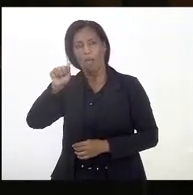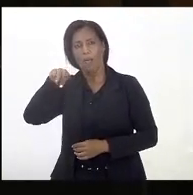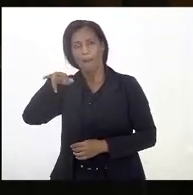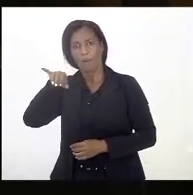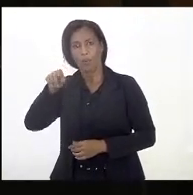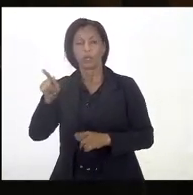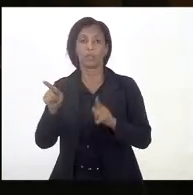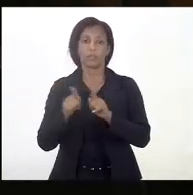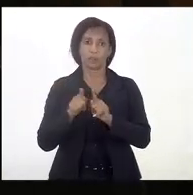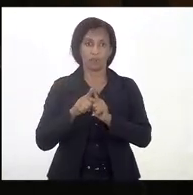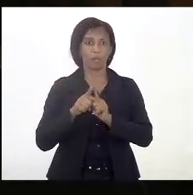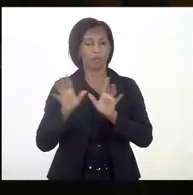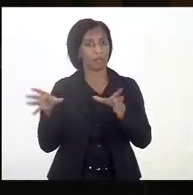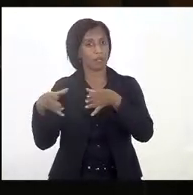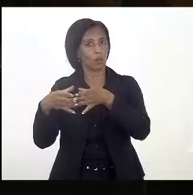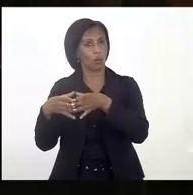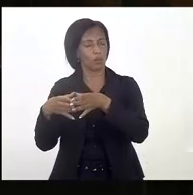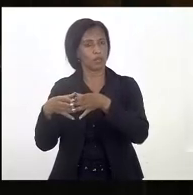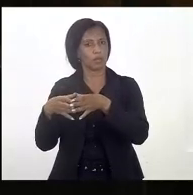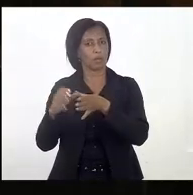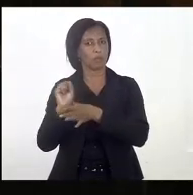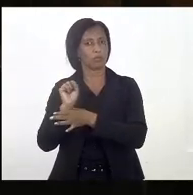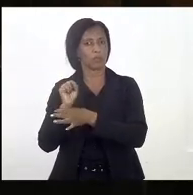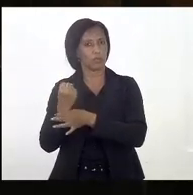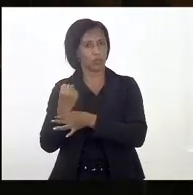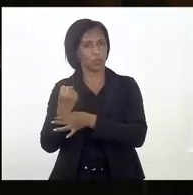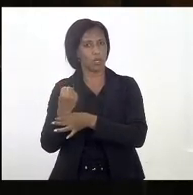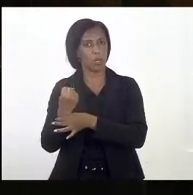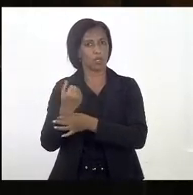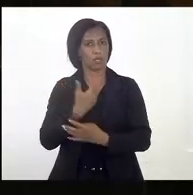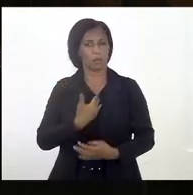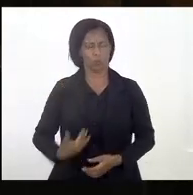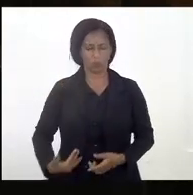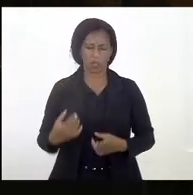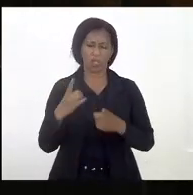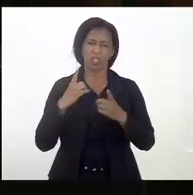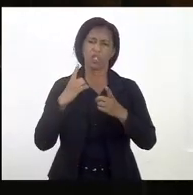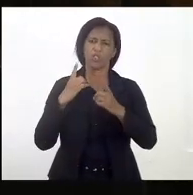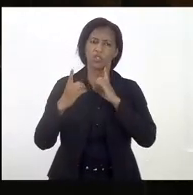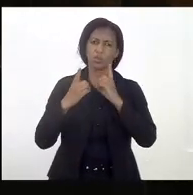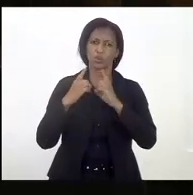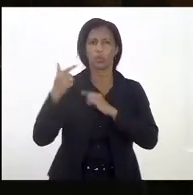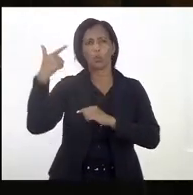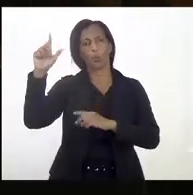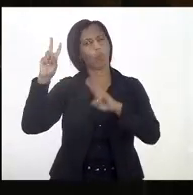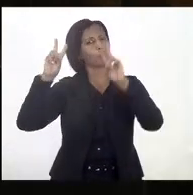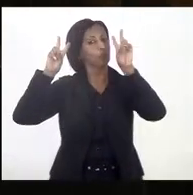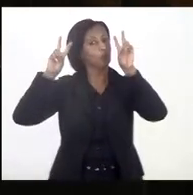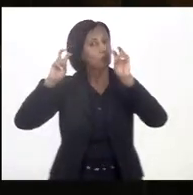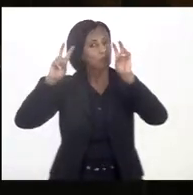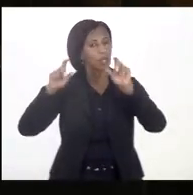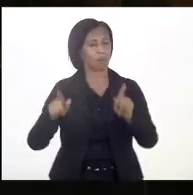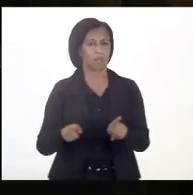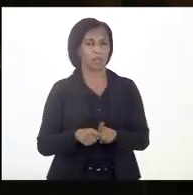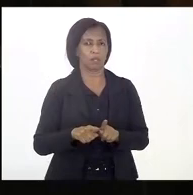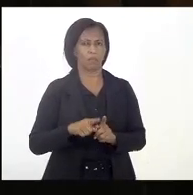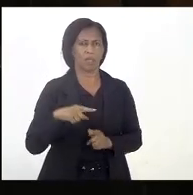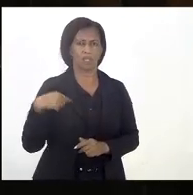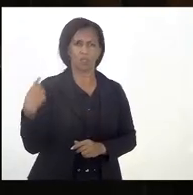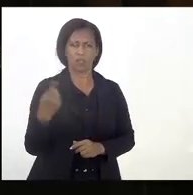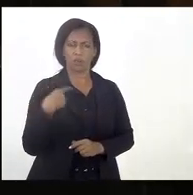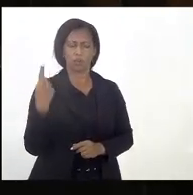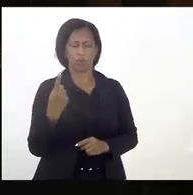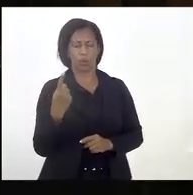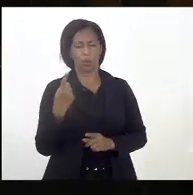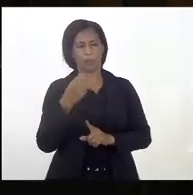comissão de segurança pública da Câmara Municipal do Rio de Janeiro discutindo um outro tema crucial não só para nossa sociedade